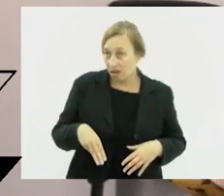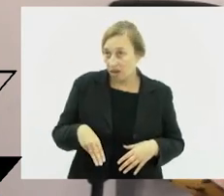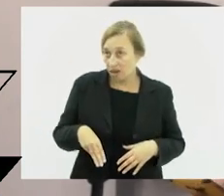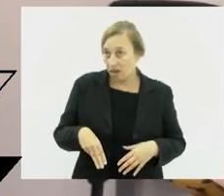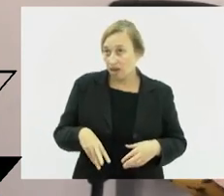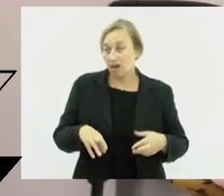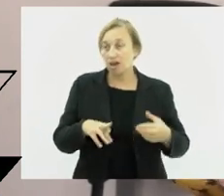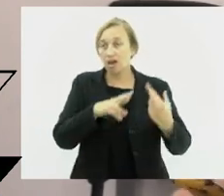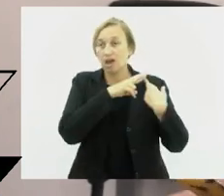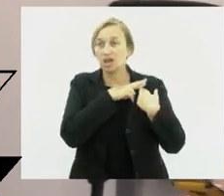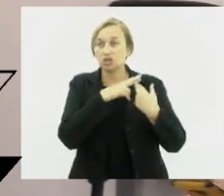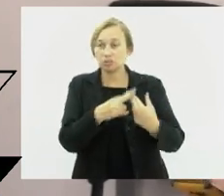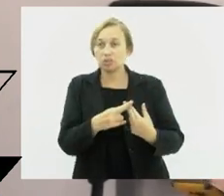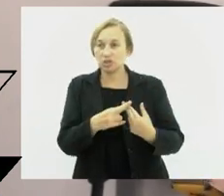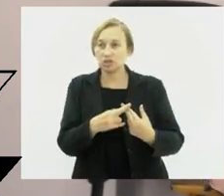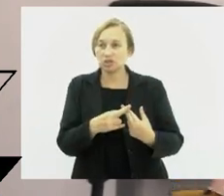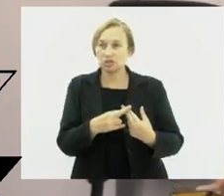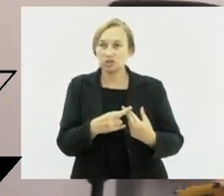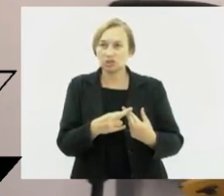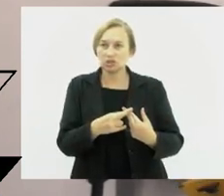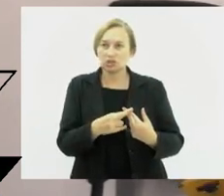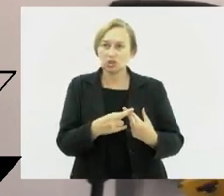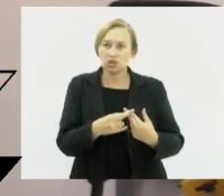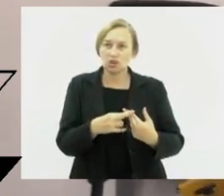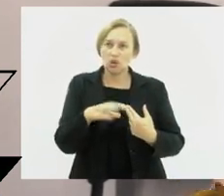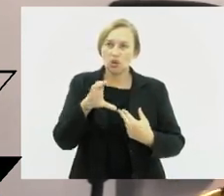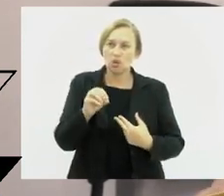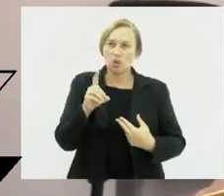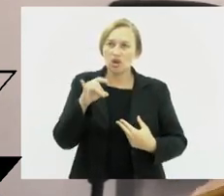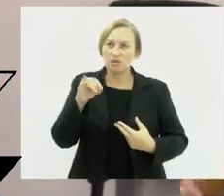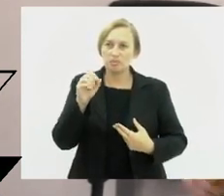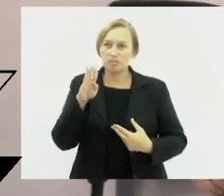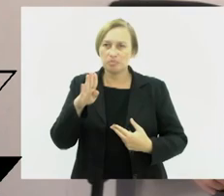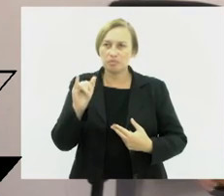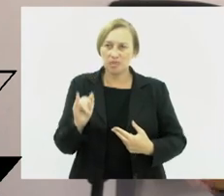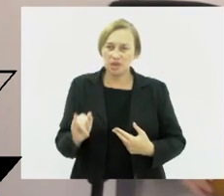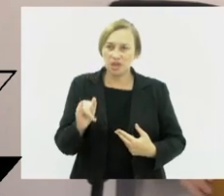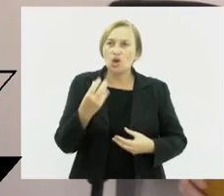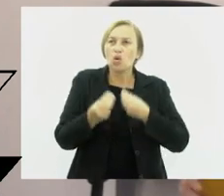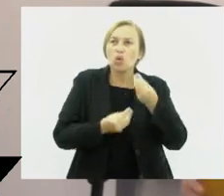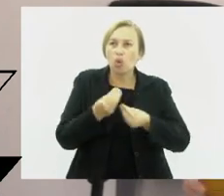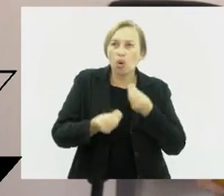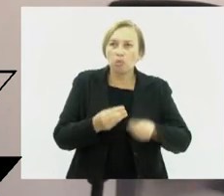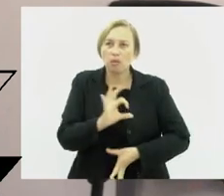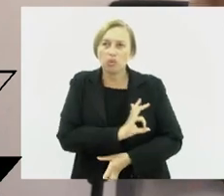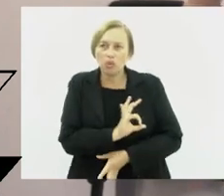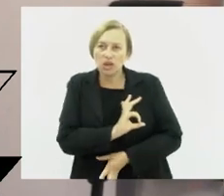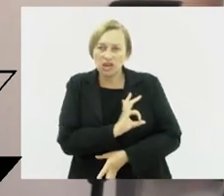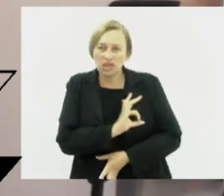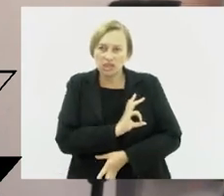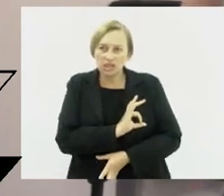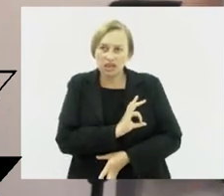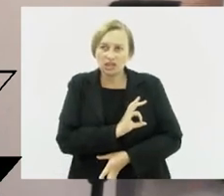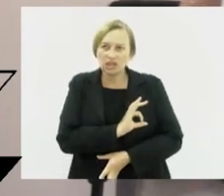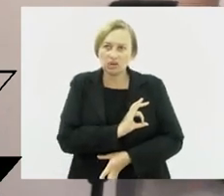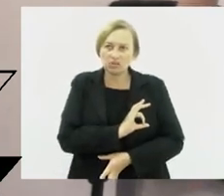efetivamente de coibir? Como é que vai ser a polícia militar vai fazer para manejar e tirar o pitbull na mão de